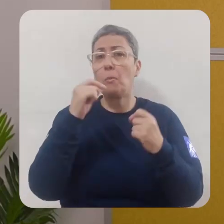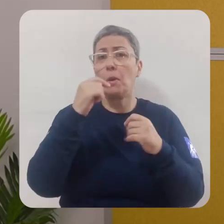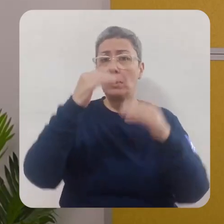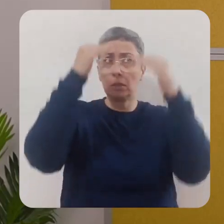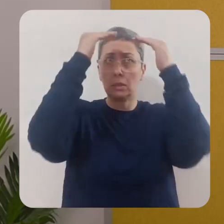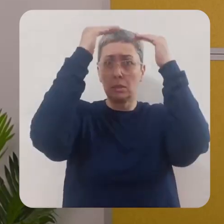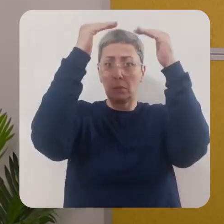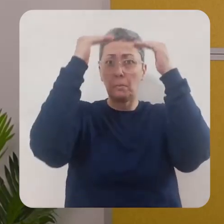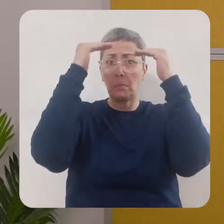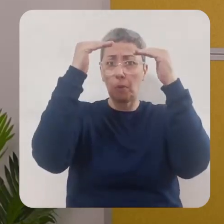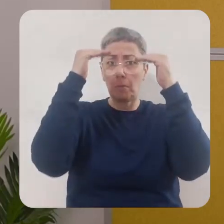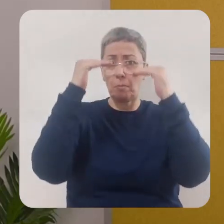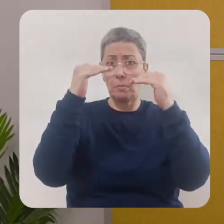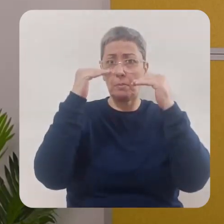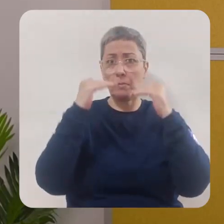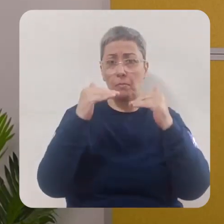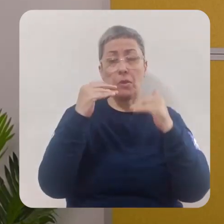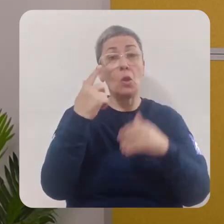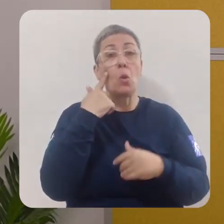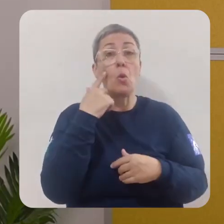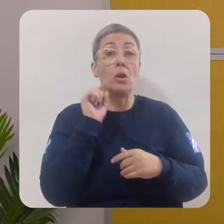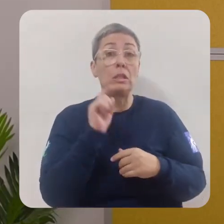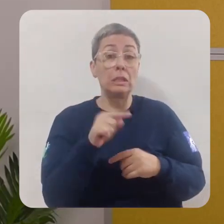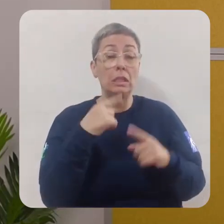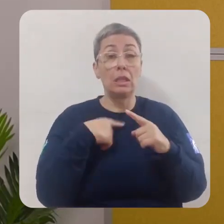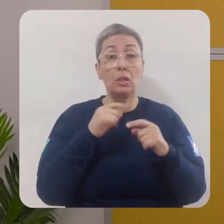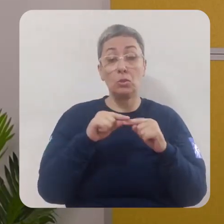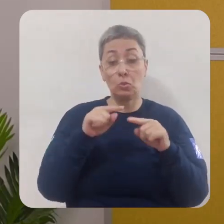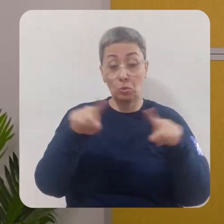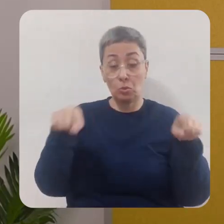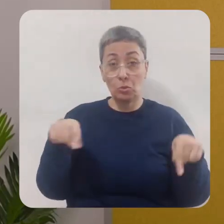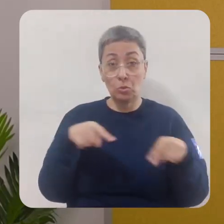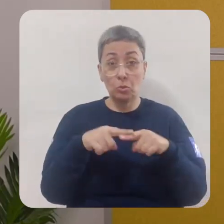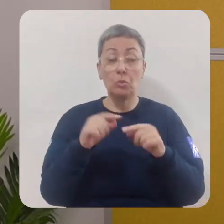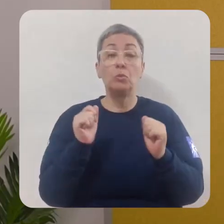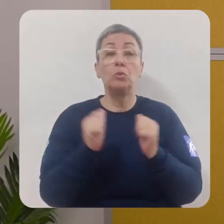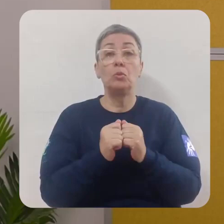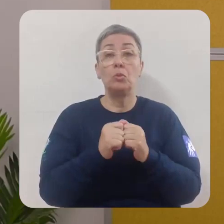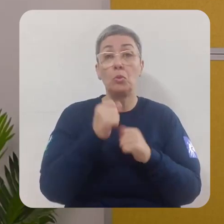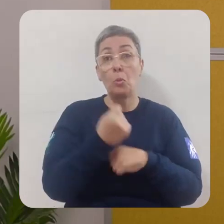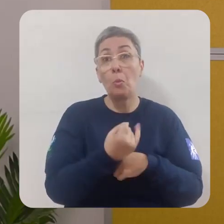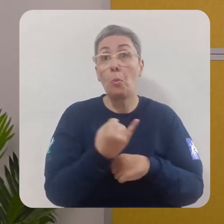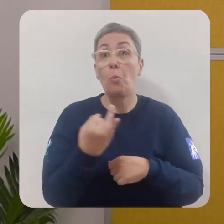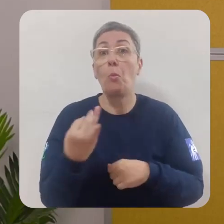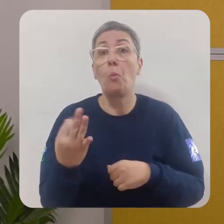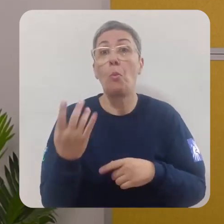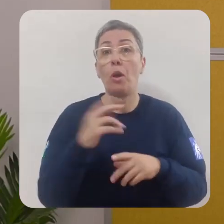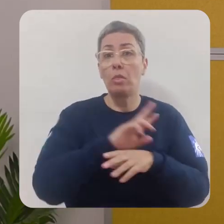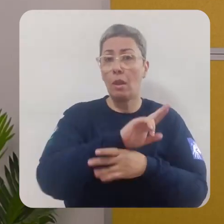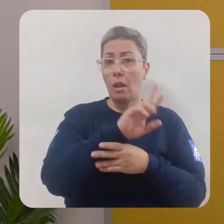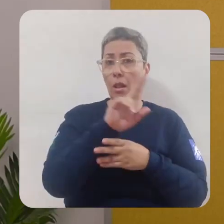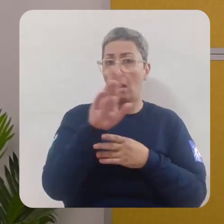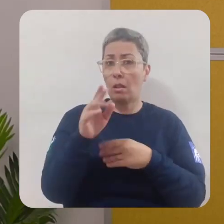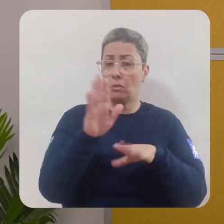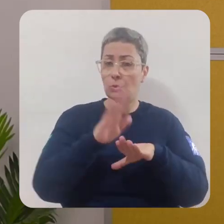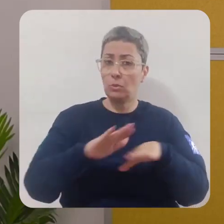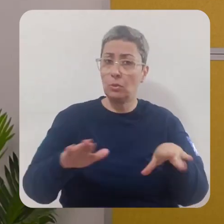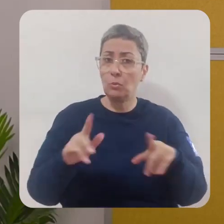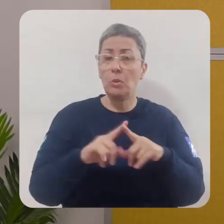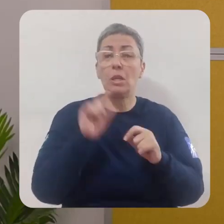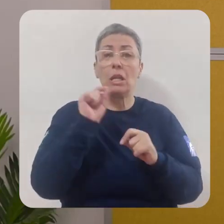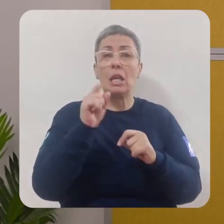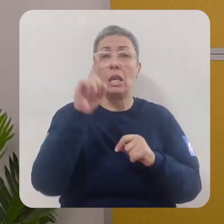de cima para baixo. Então, veja, eu estou lá com uma sala, com uma quantidade diversas de